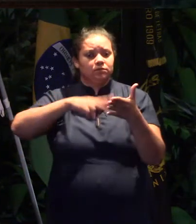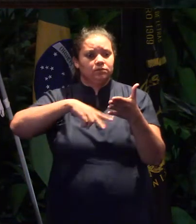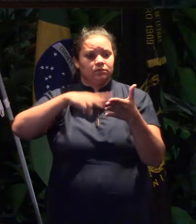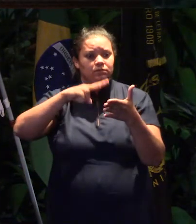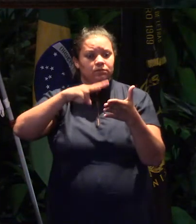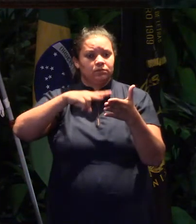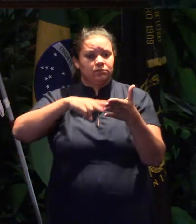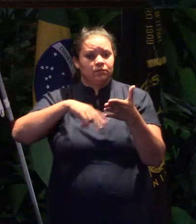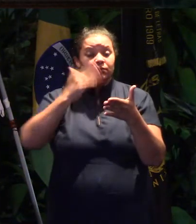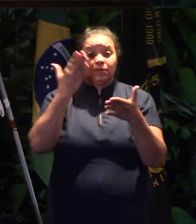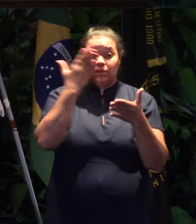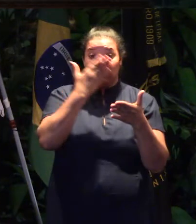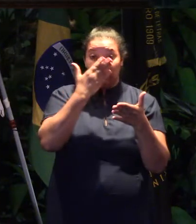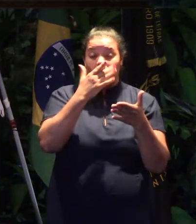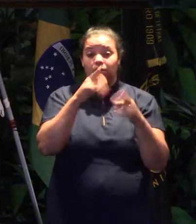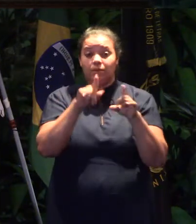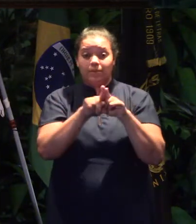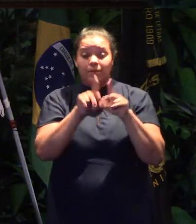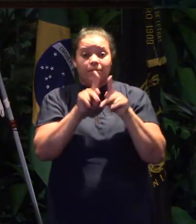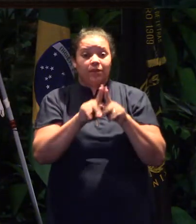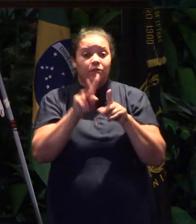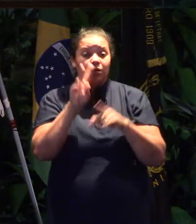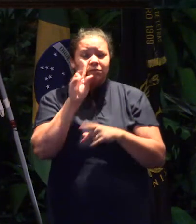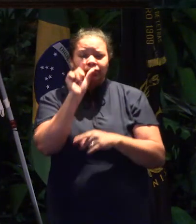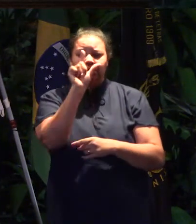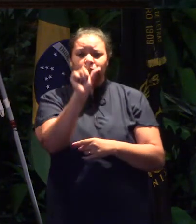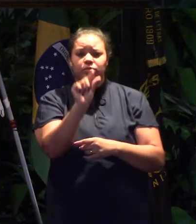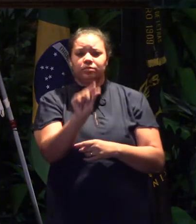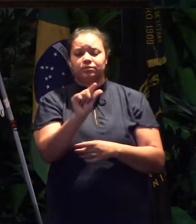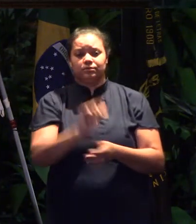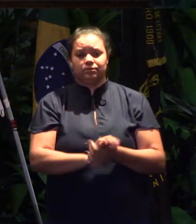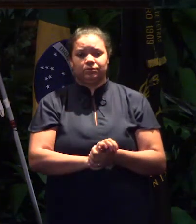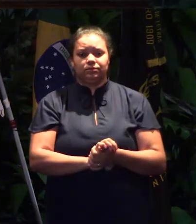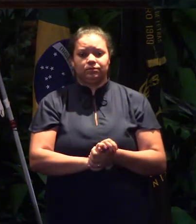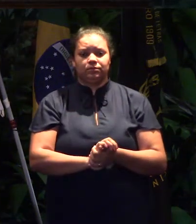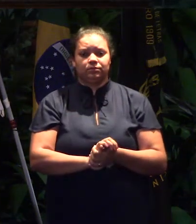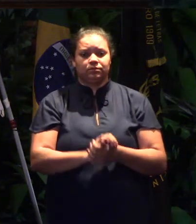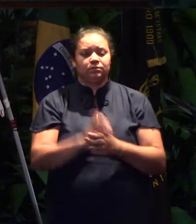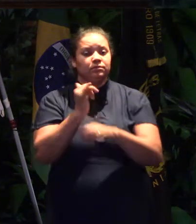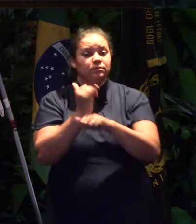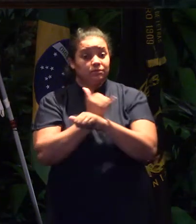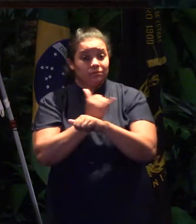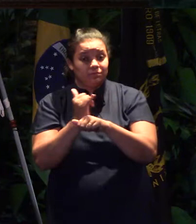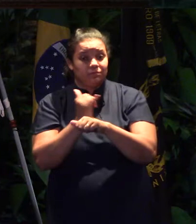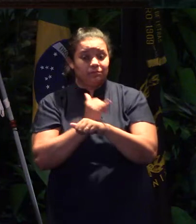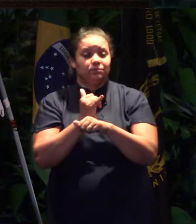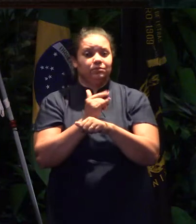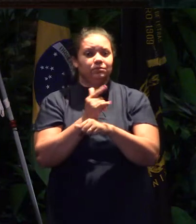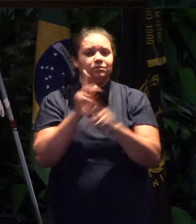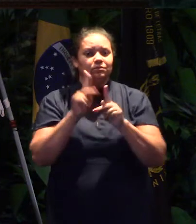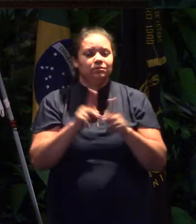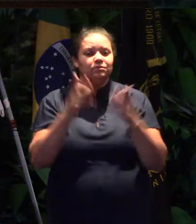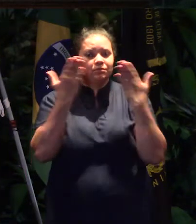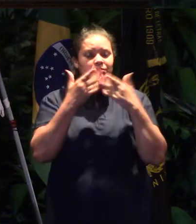sobre leitores cegos e com baixa visão. Logo, o acesso ao texto por parte das pessoas com deficiência visual